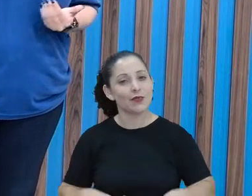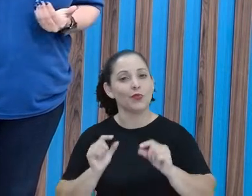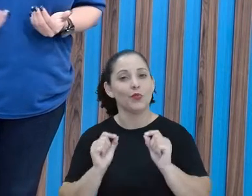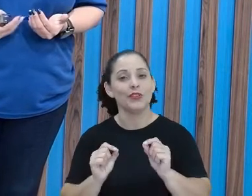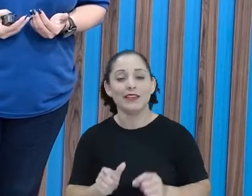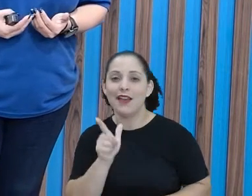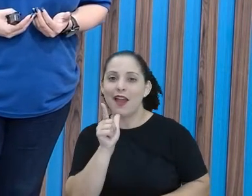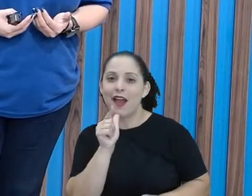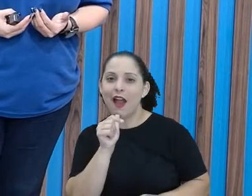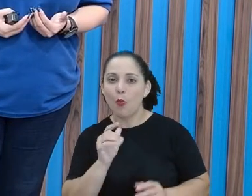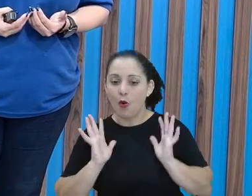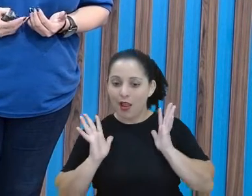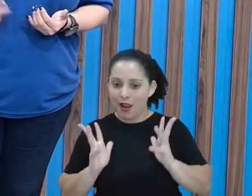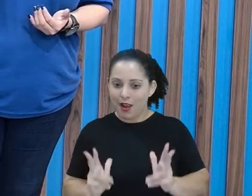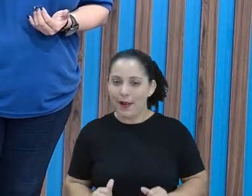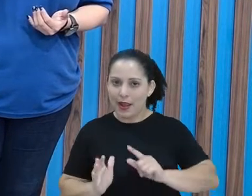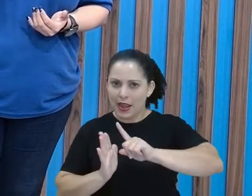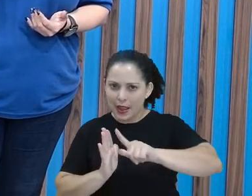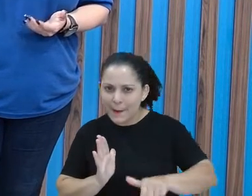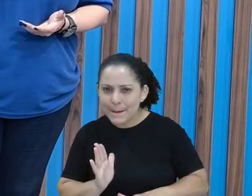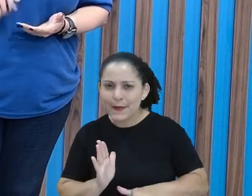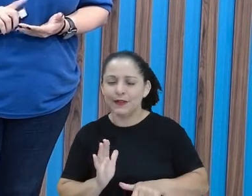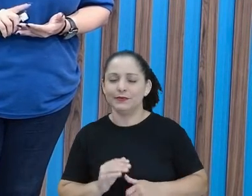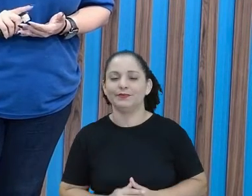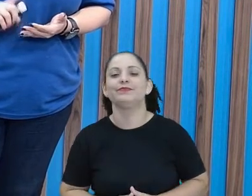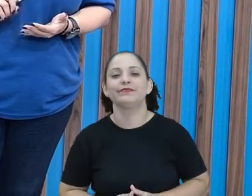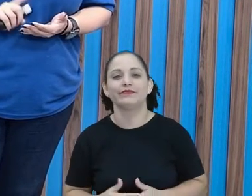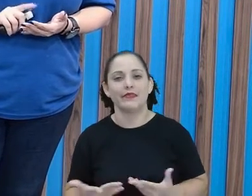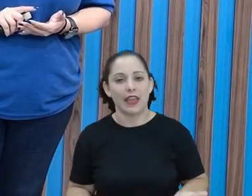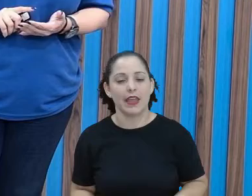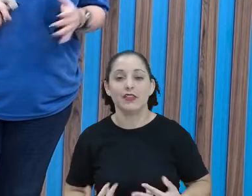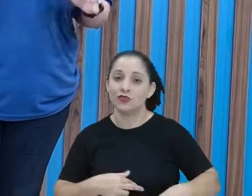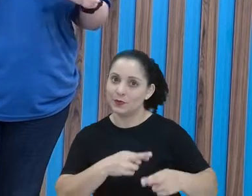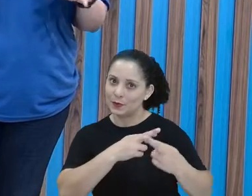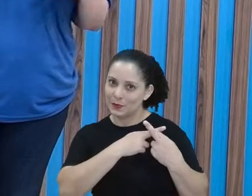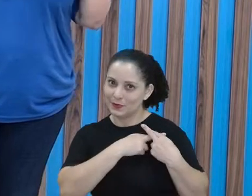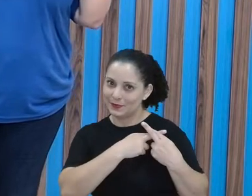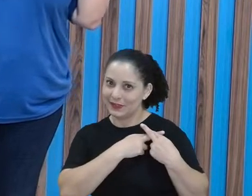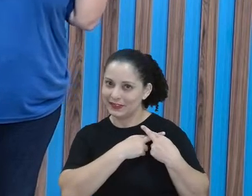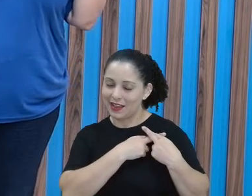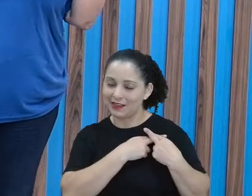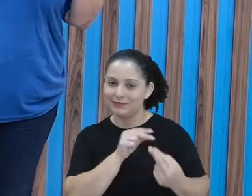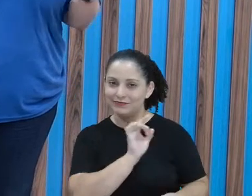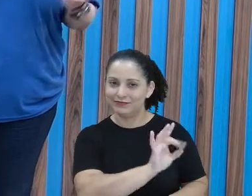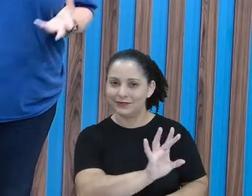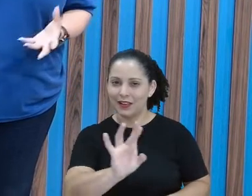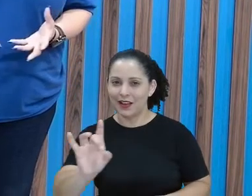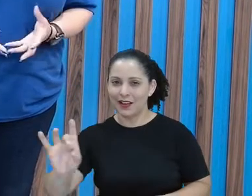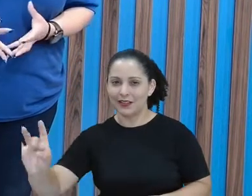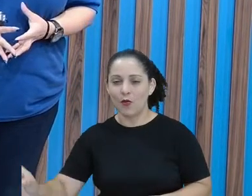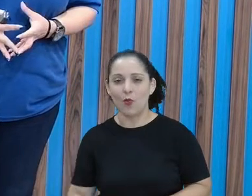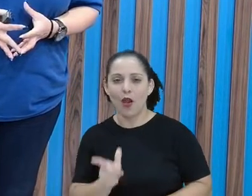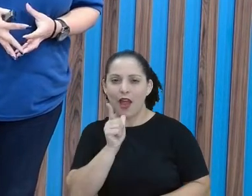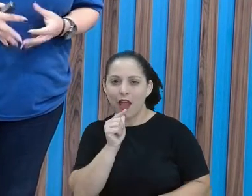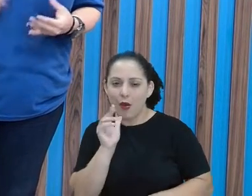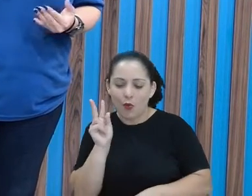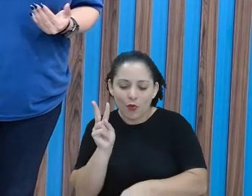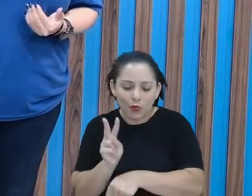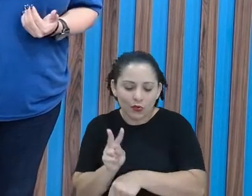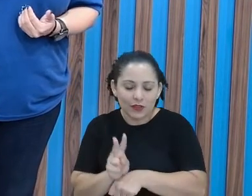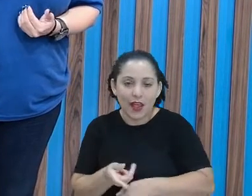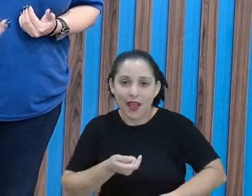o tratamento da água, tá certo? Então, dever nosso, né, de guardar essa água, né,